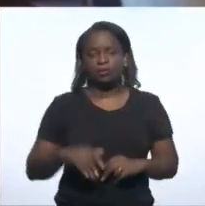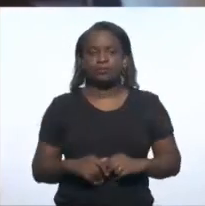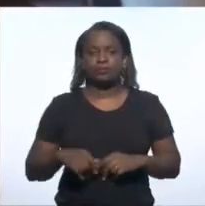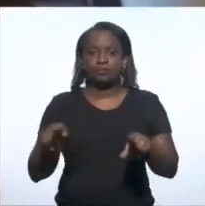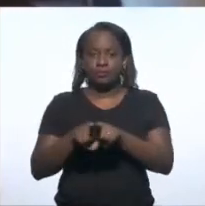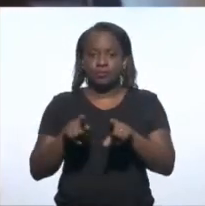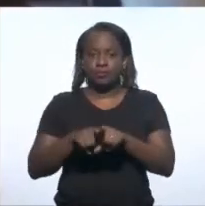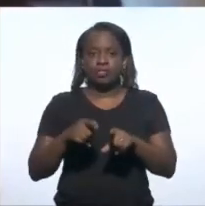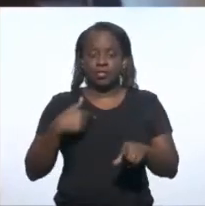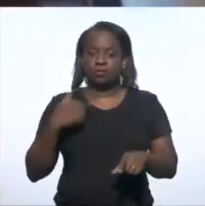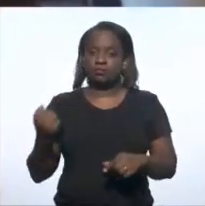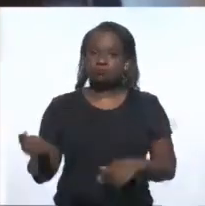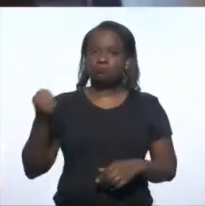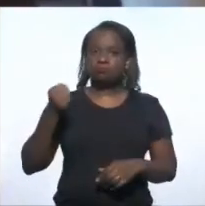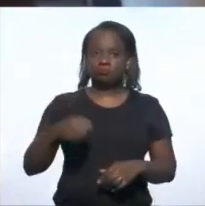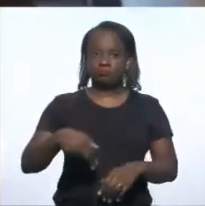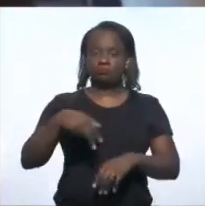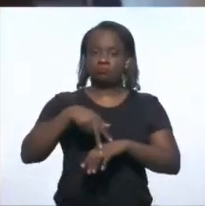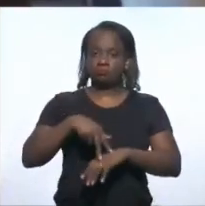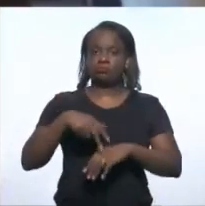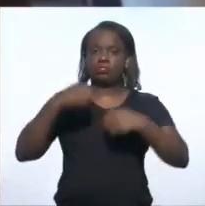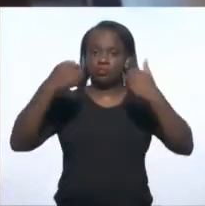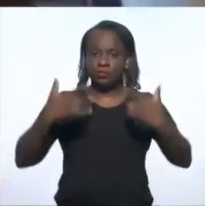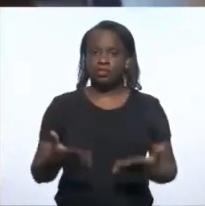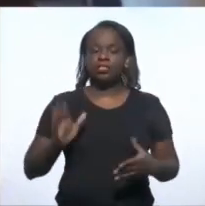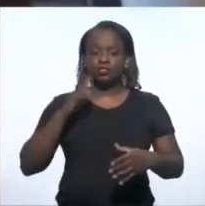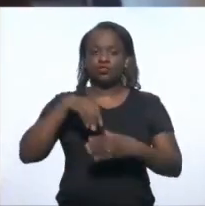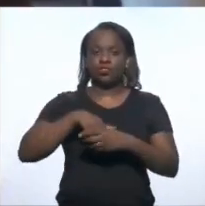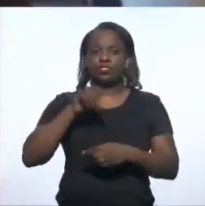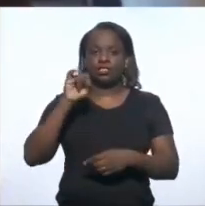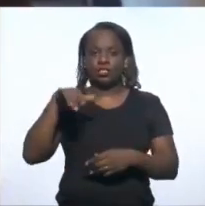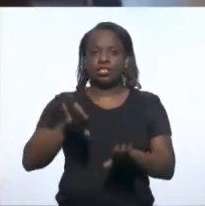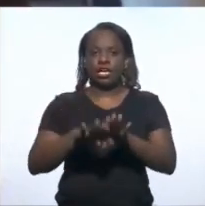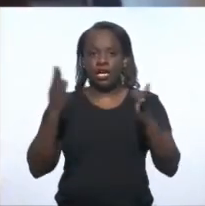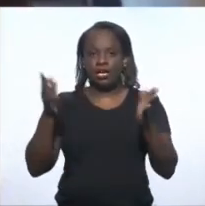esse meu posicionamento, eu quero declarar favorável à abertura de impeachment do governador.